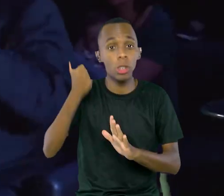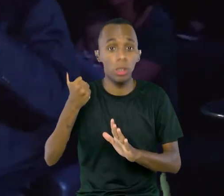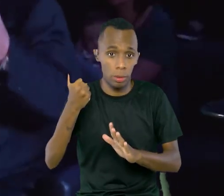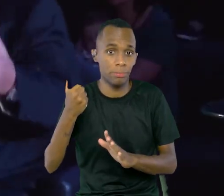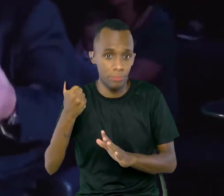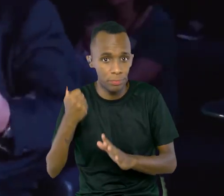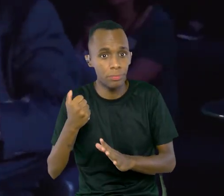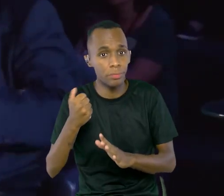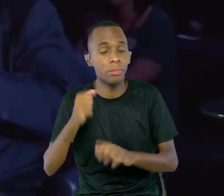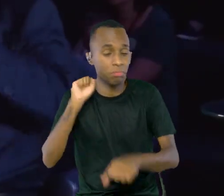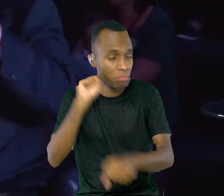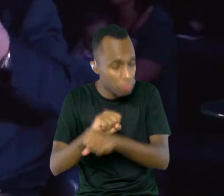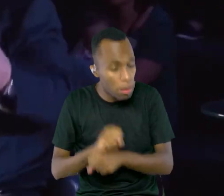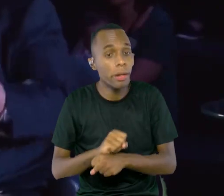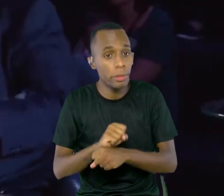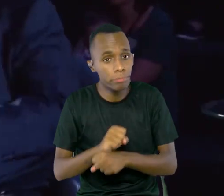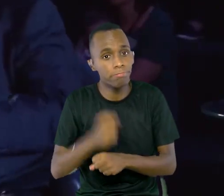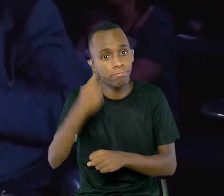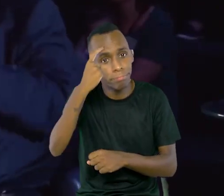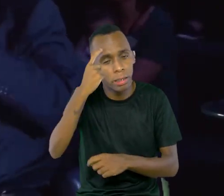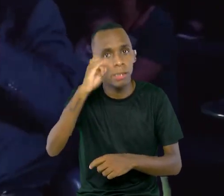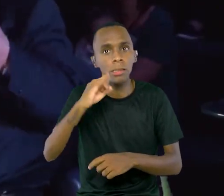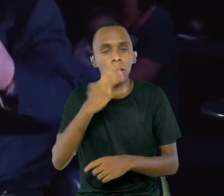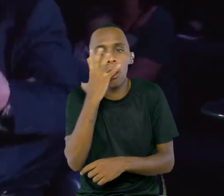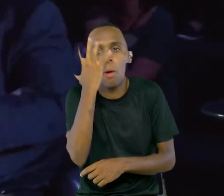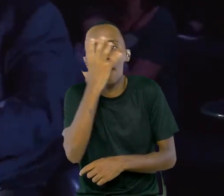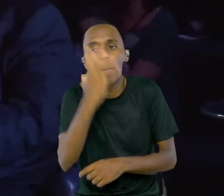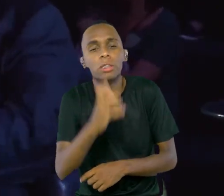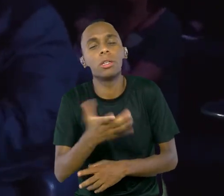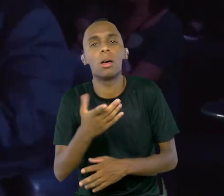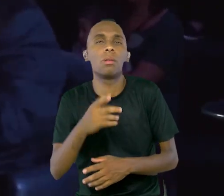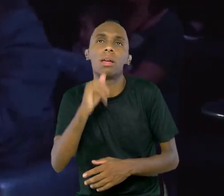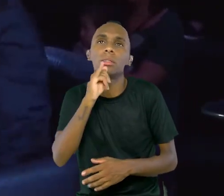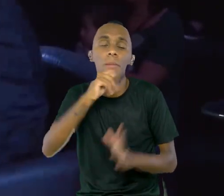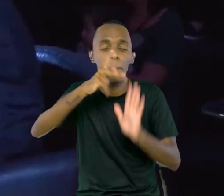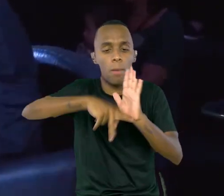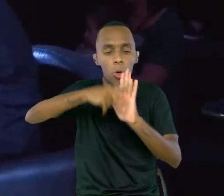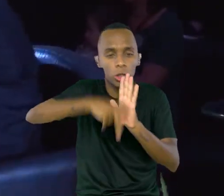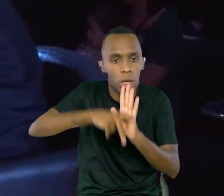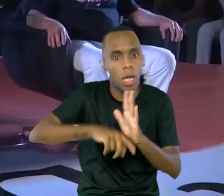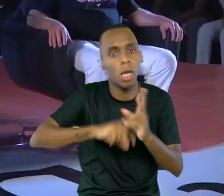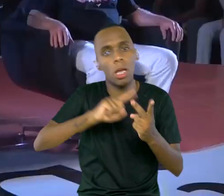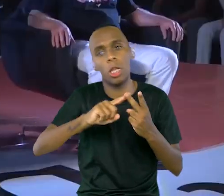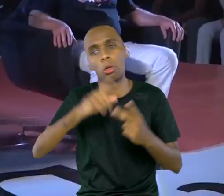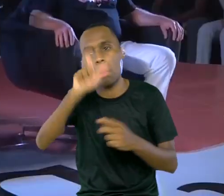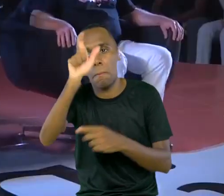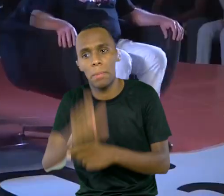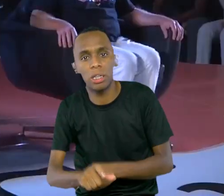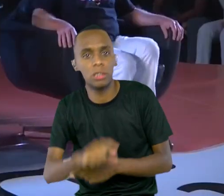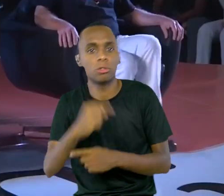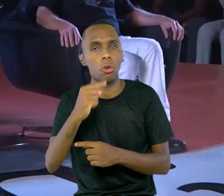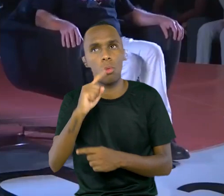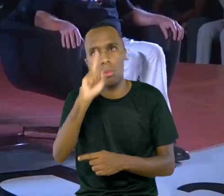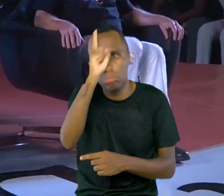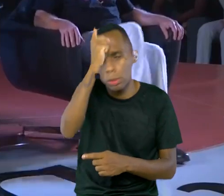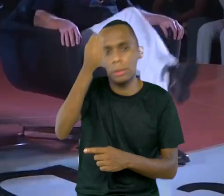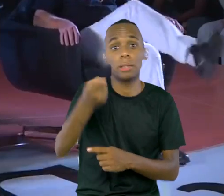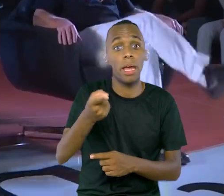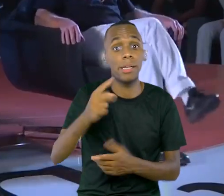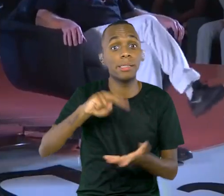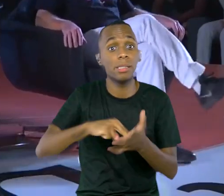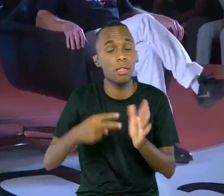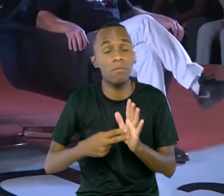A paixão suspende o teu juízo temporariamente. Quando você está apaixonado por um projeto, uma pessoa,